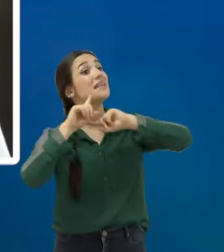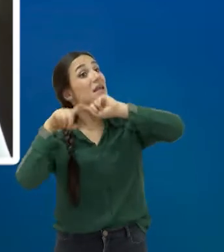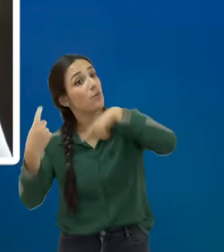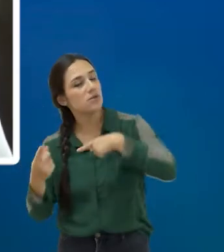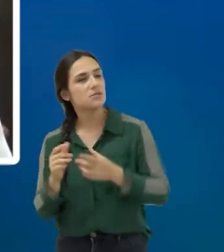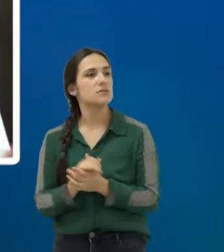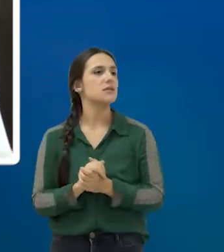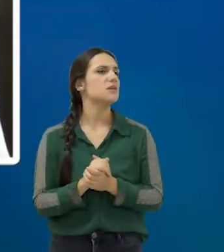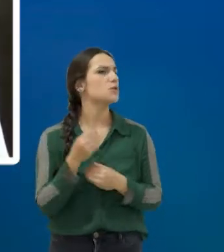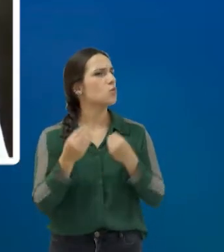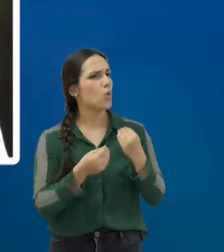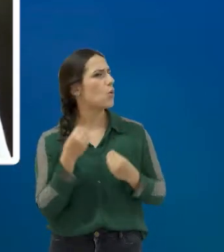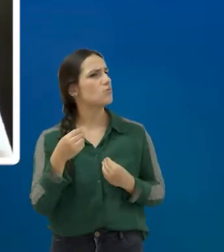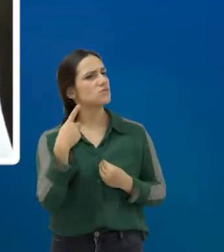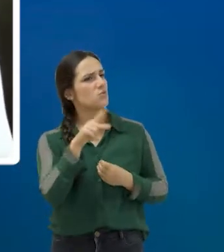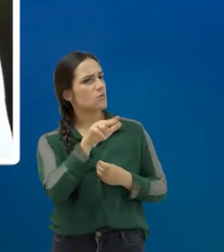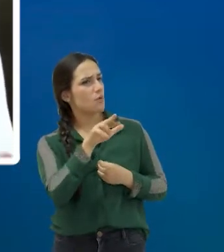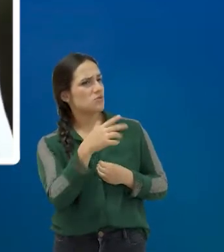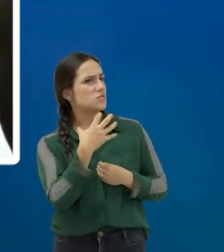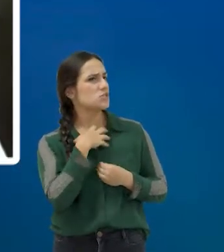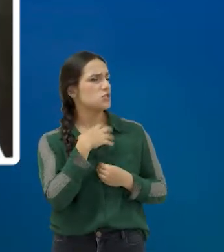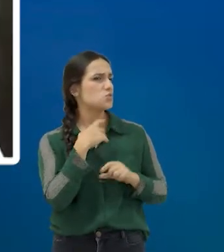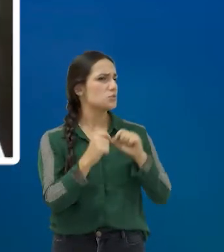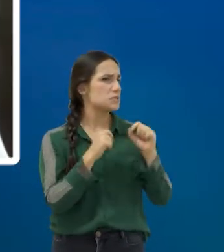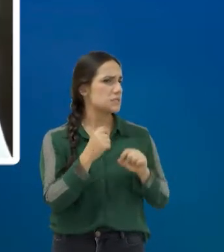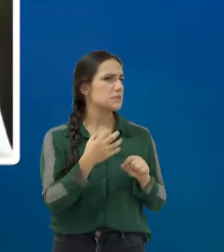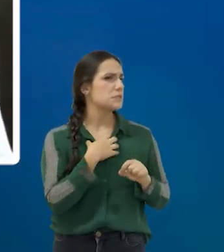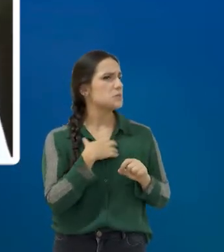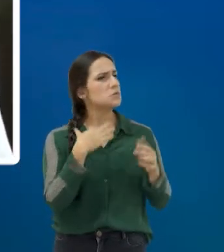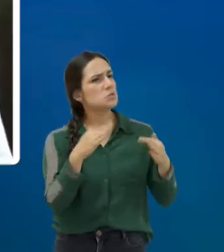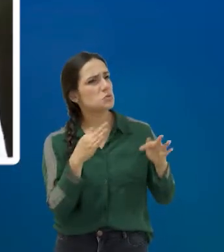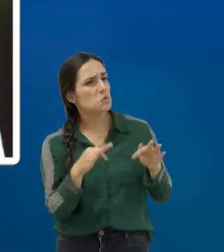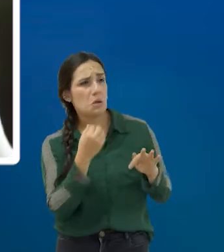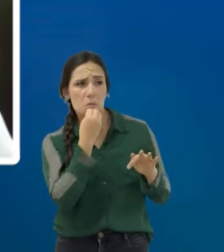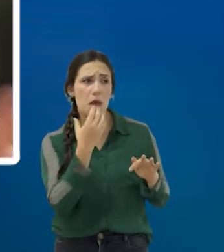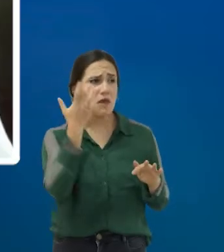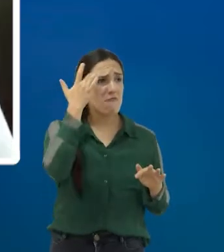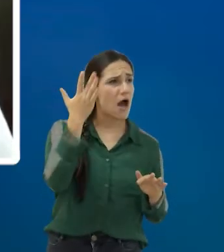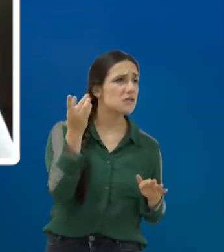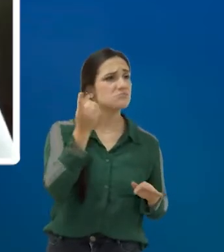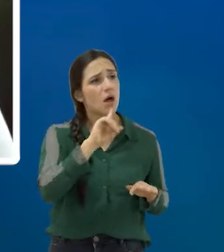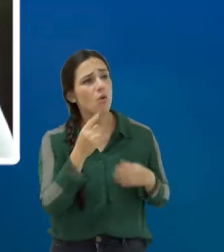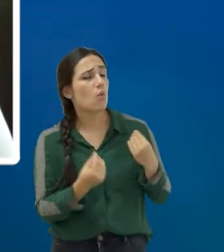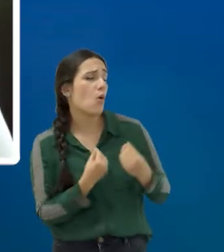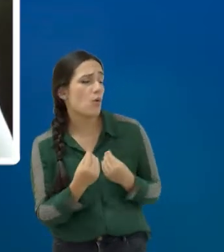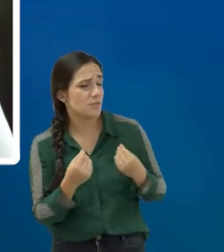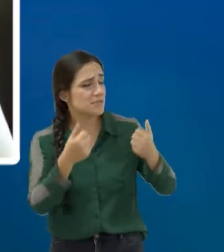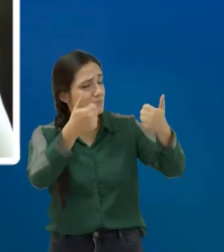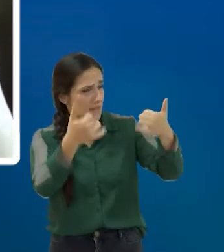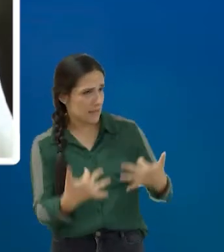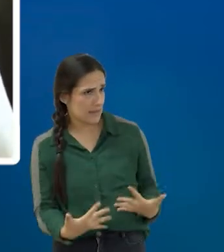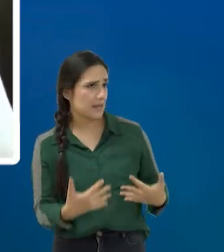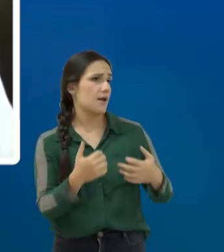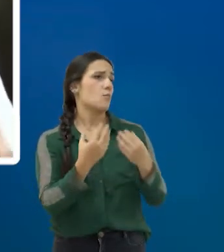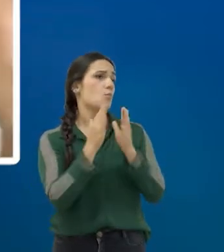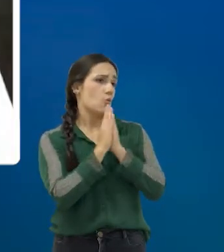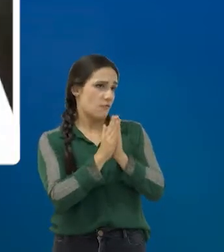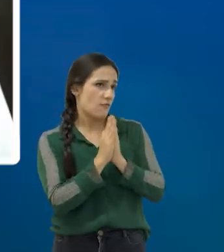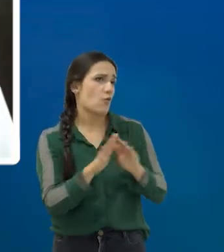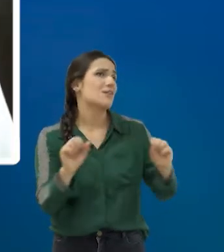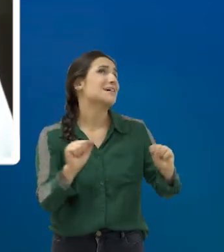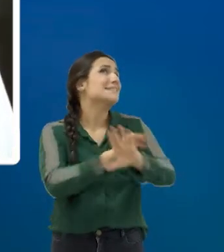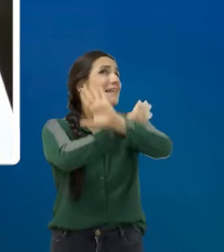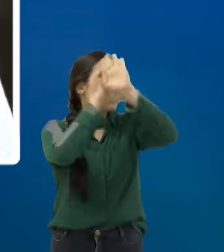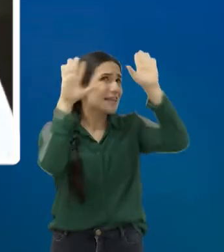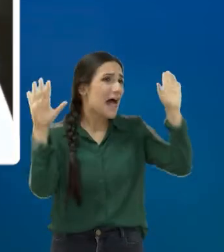me falasse como que foi para o seu irmão que doou, se ele sentiu dor, como que foi a recuperação dele. Esclarecer para as pessoas e ter